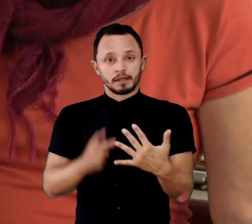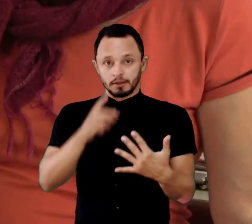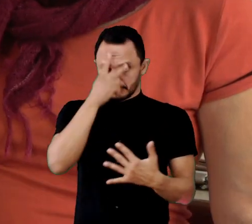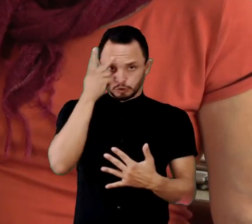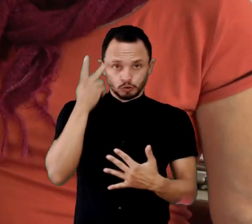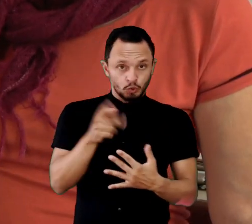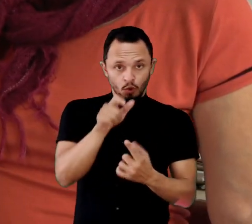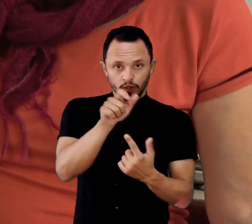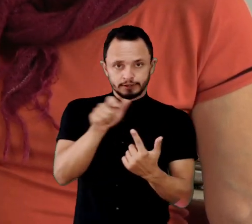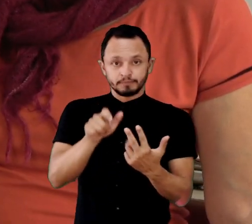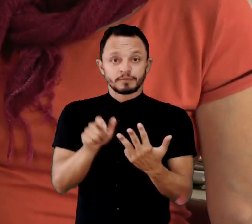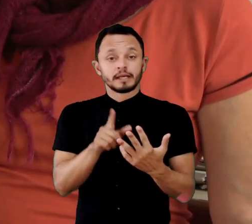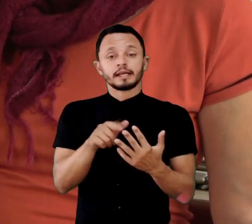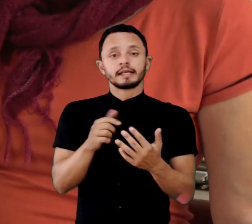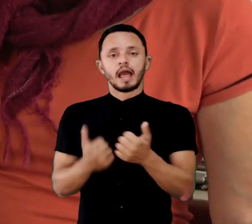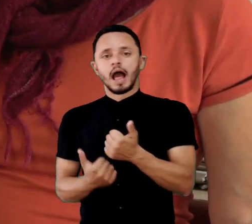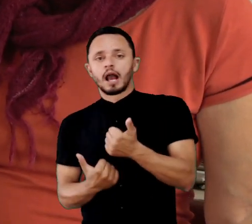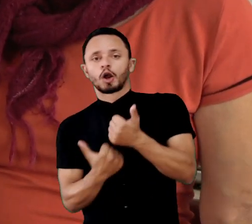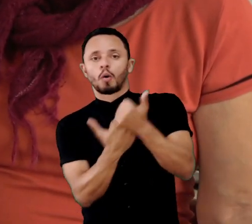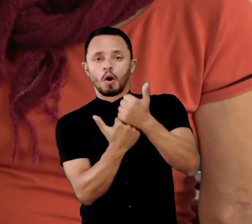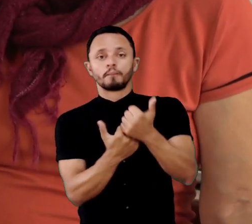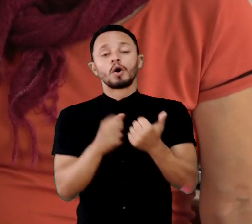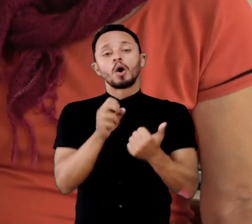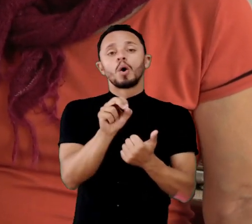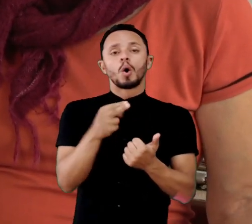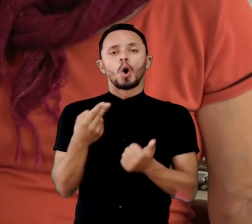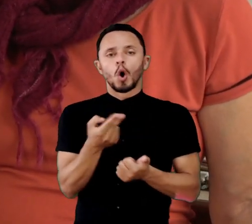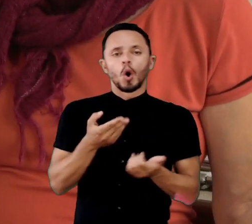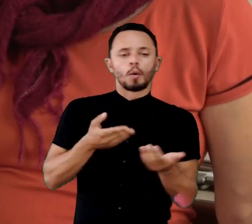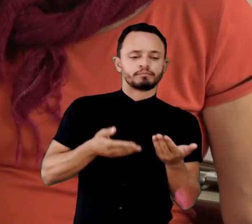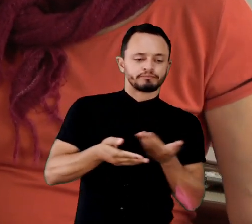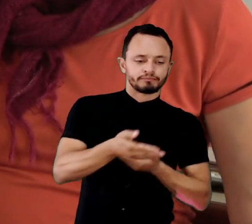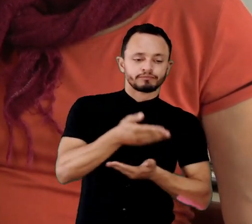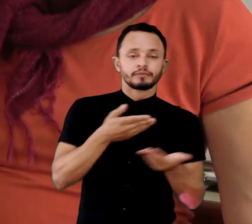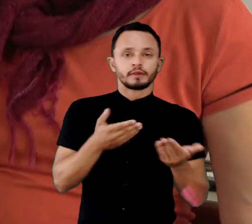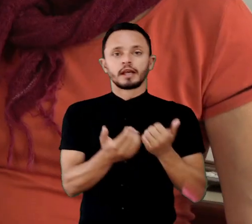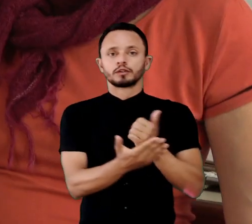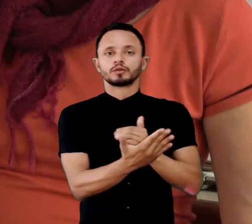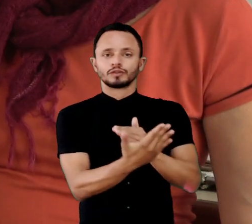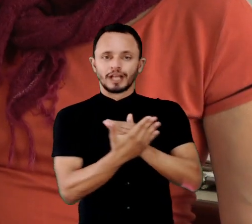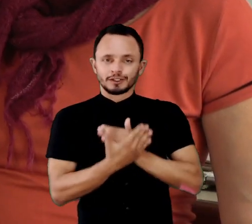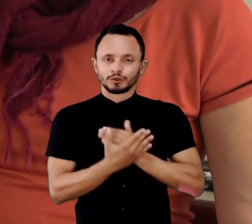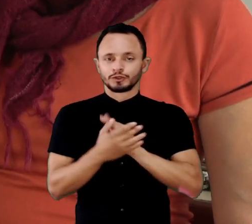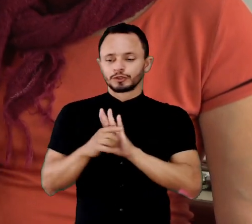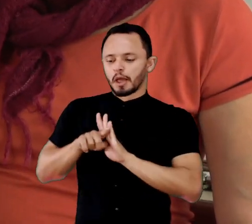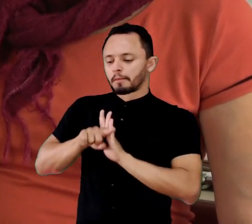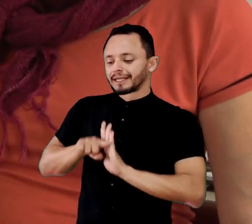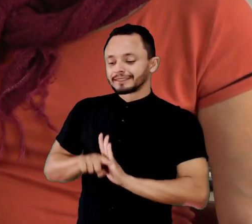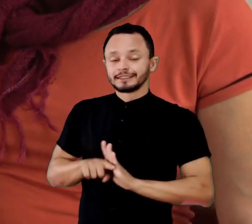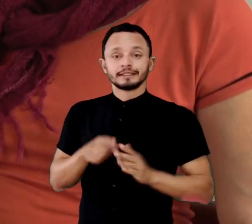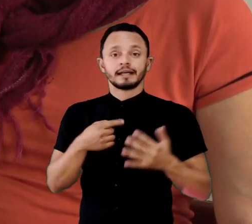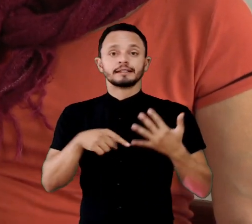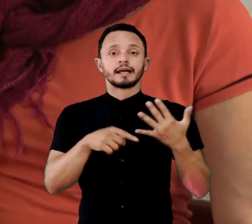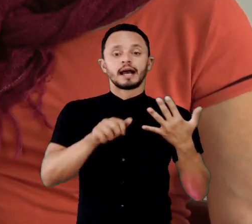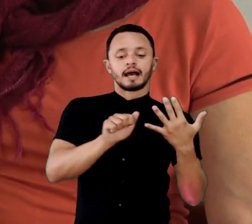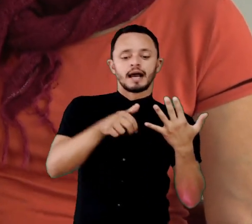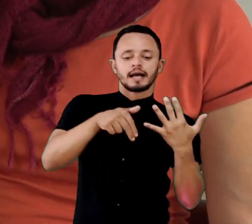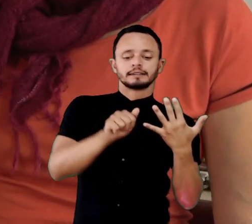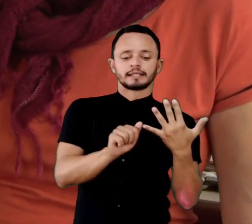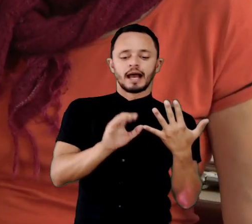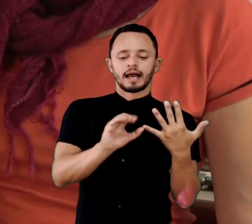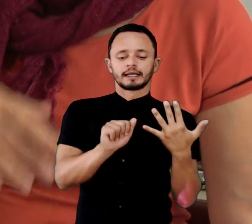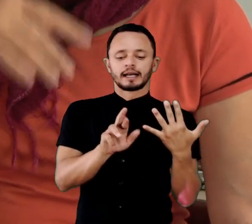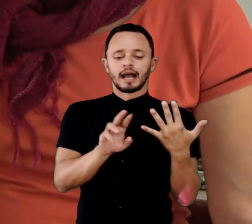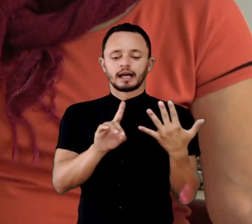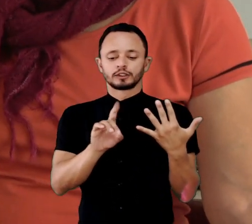grupo ou que colaboraram com nossas pesquisas, nossos espetáculos. Né? Lembrei da Ana Cardoso, do